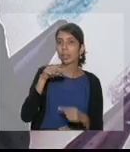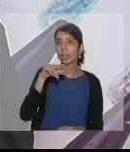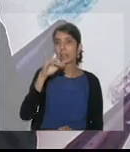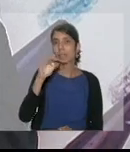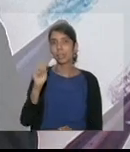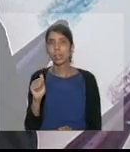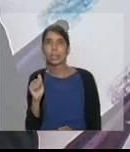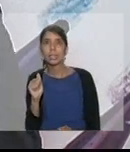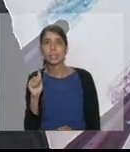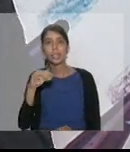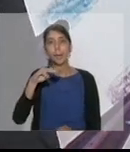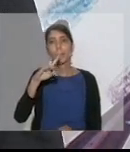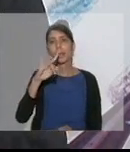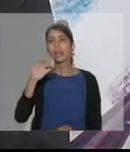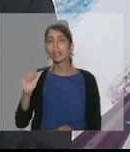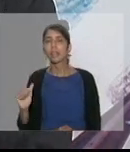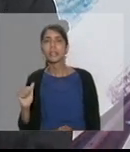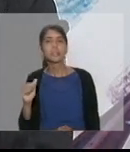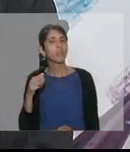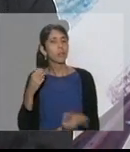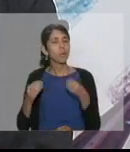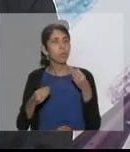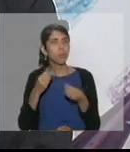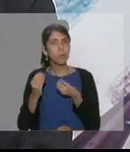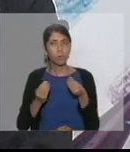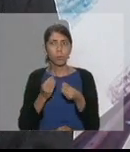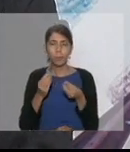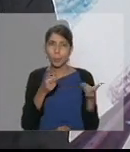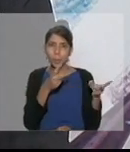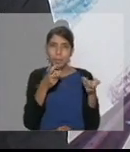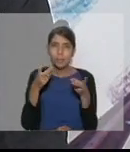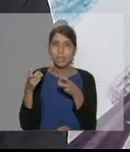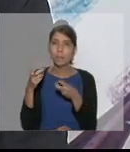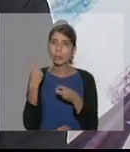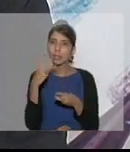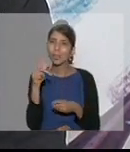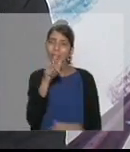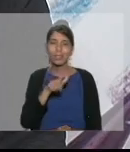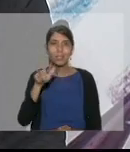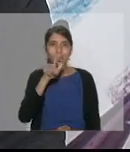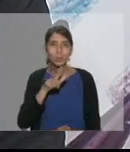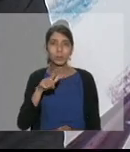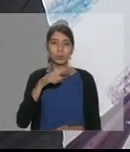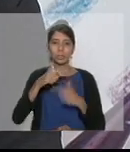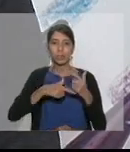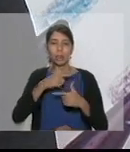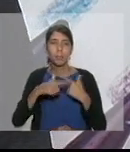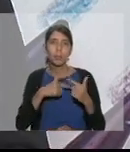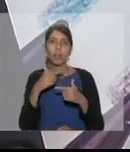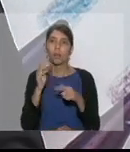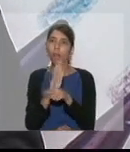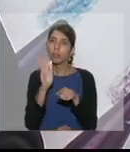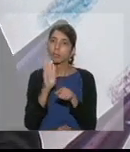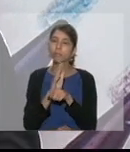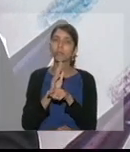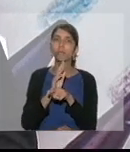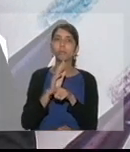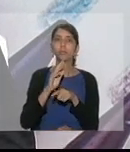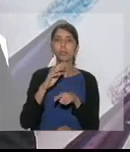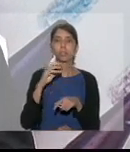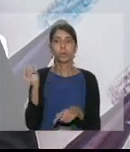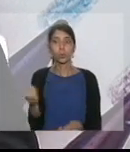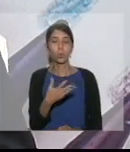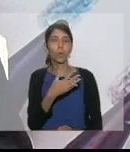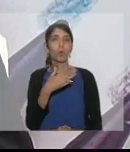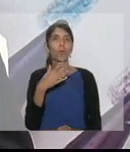se identificam com a Melissa? O que vocês veem que a arte de vocês começa a contribuir na construção de um novo